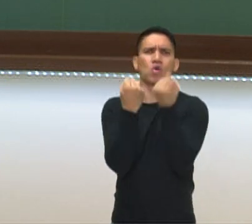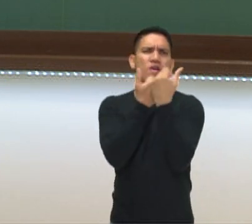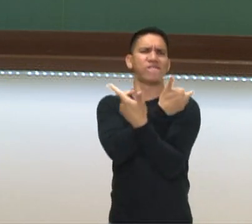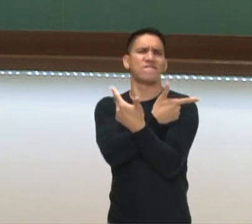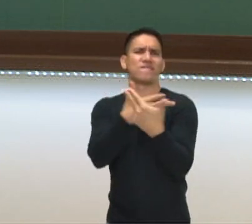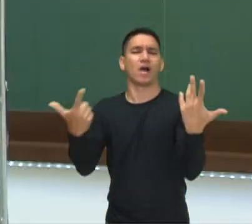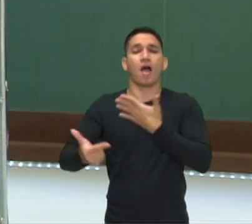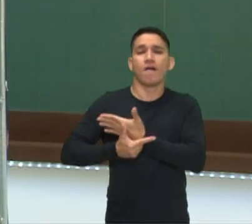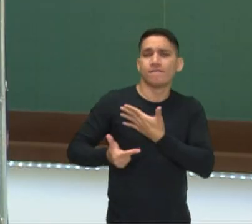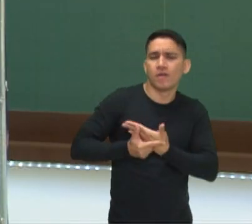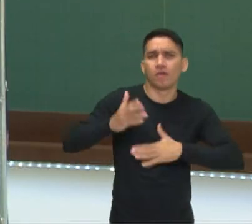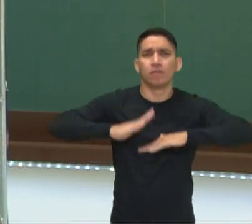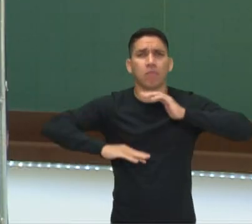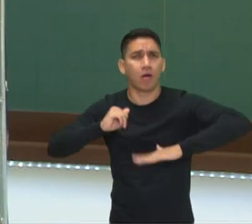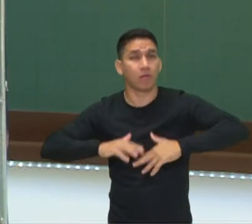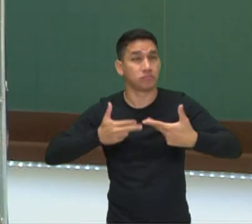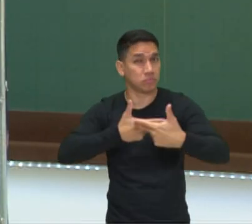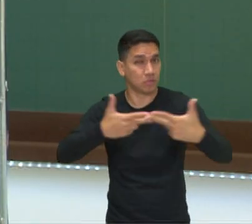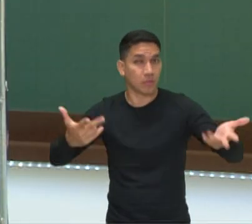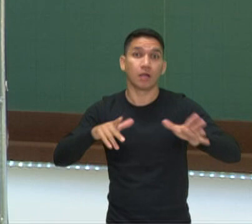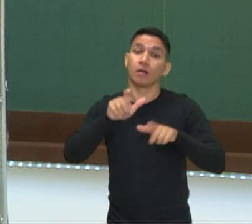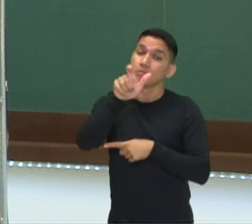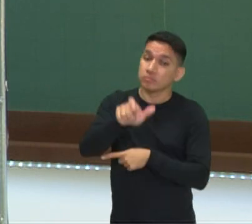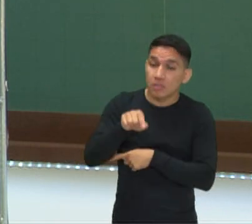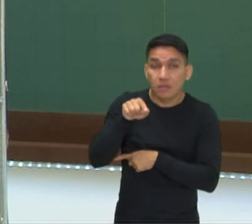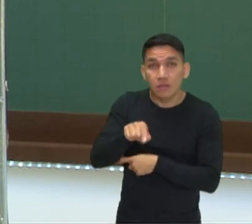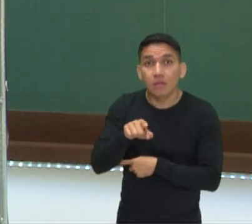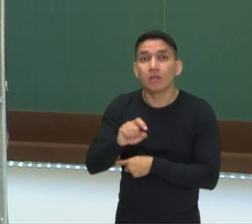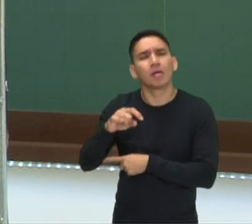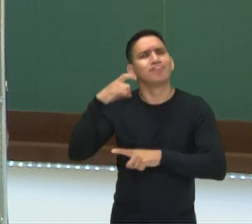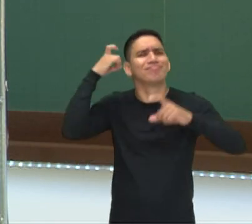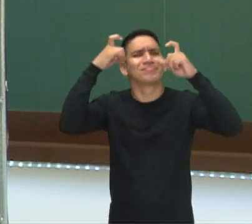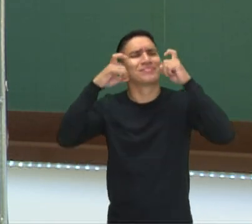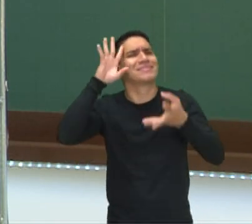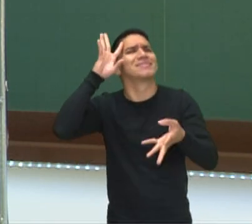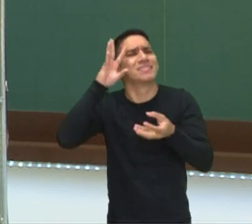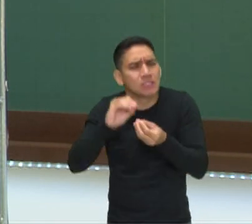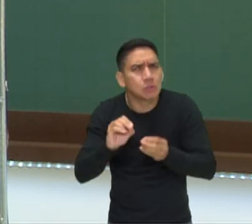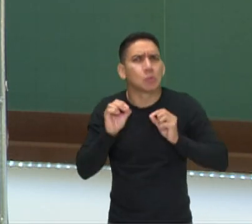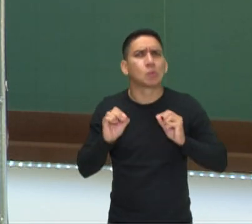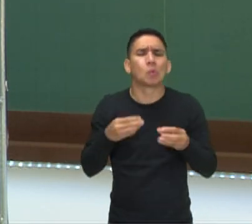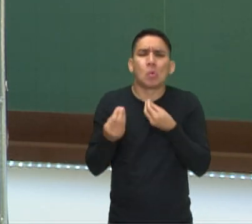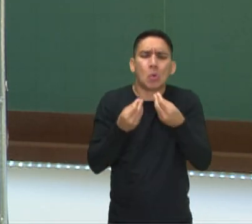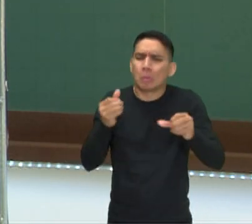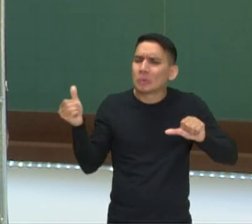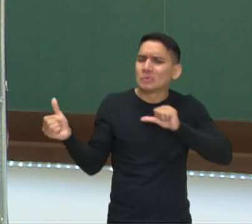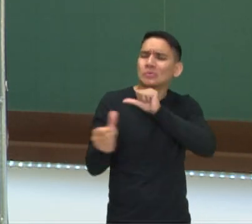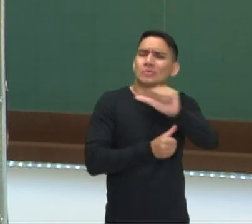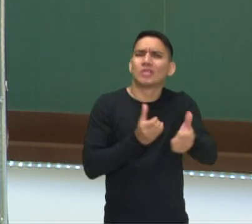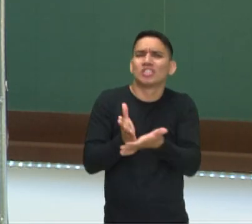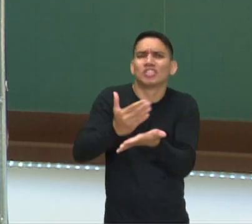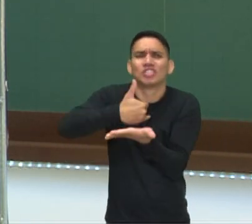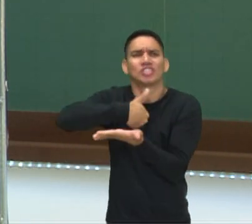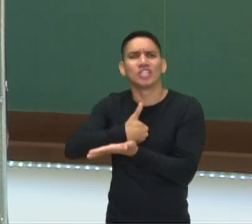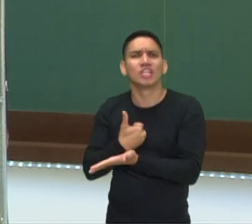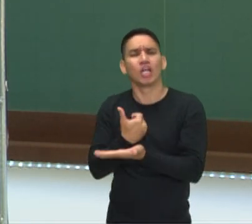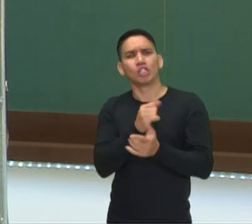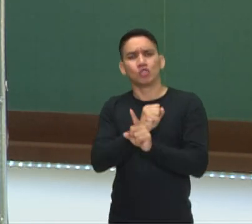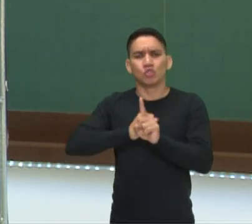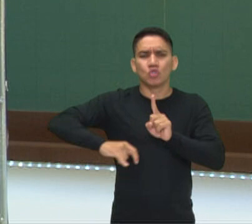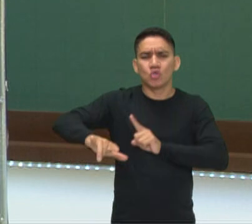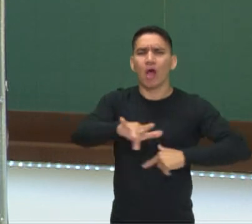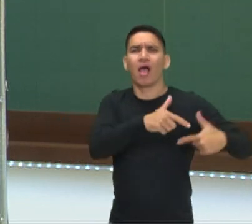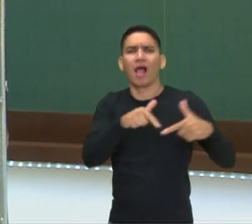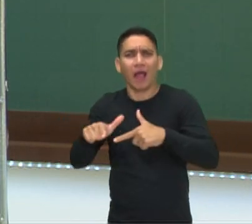várias diferentes profissões. E o Durkheim estava preocupado em entender essas mudanças e como a divisão social do trabalho